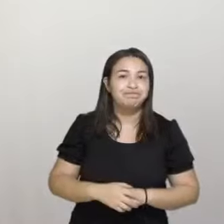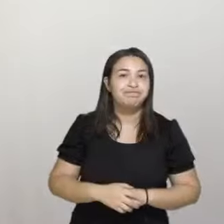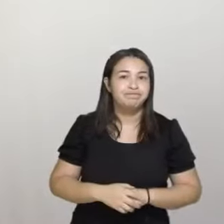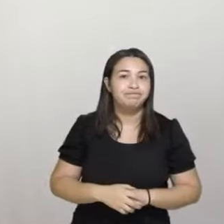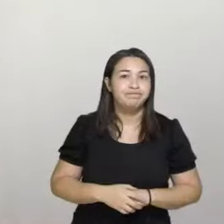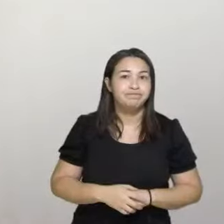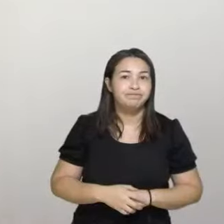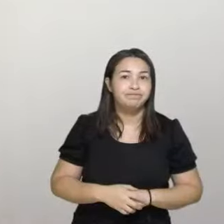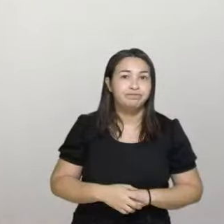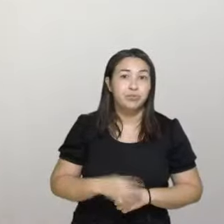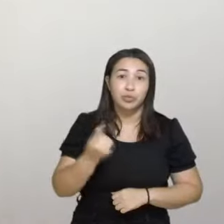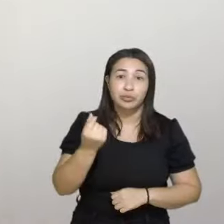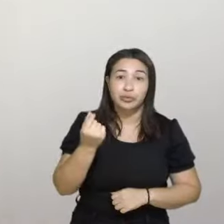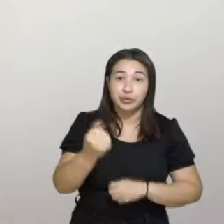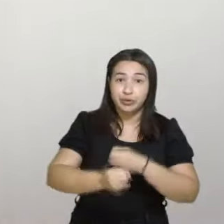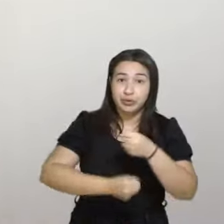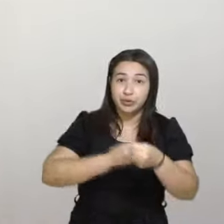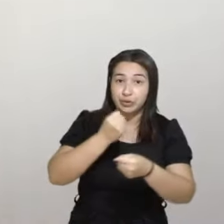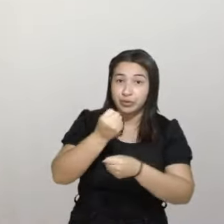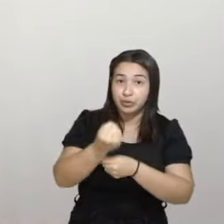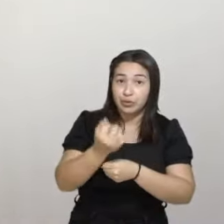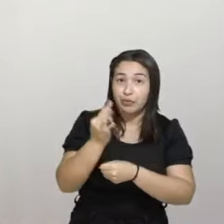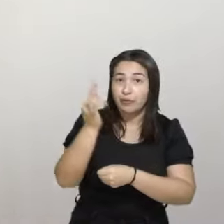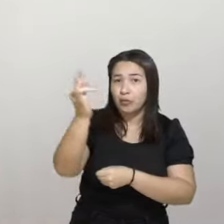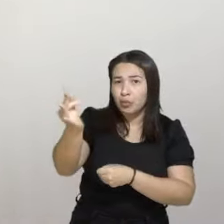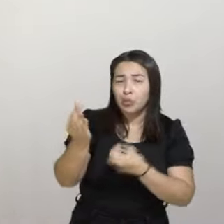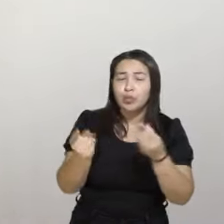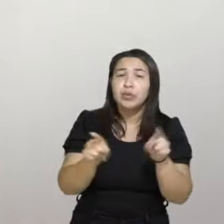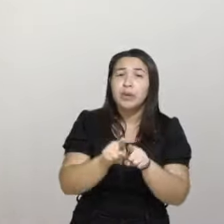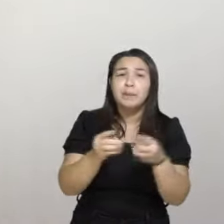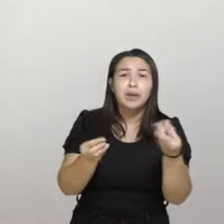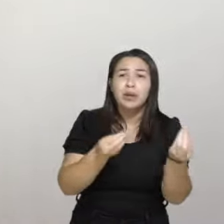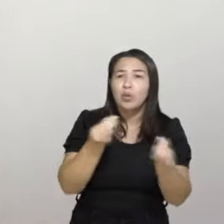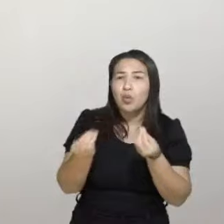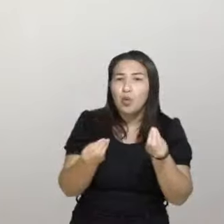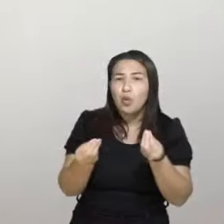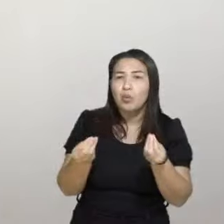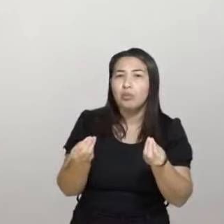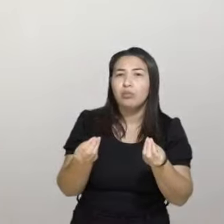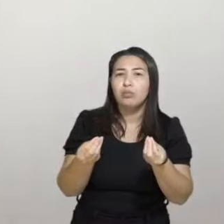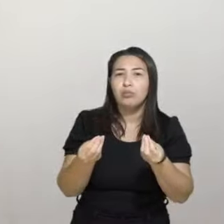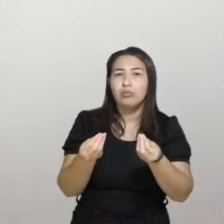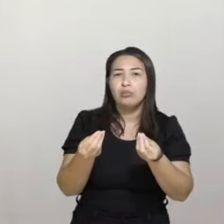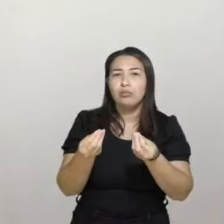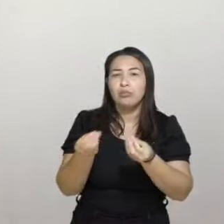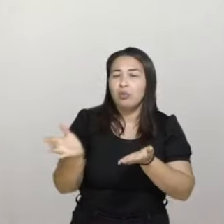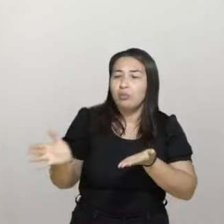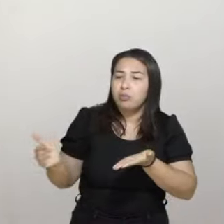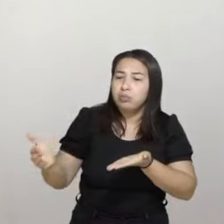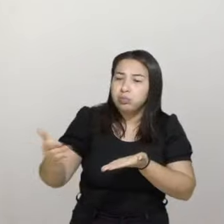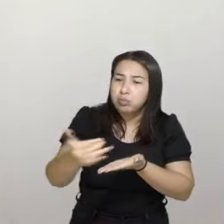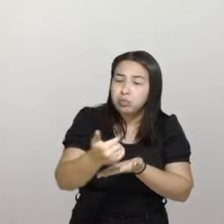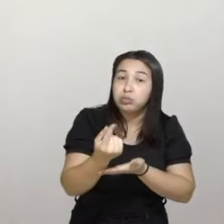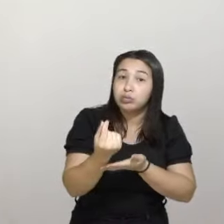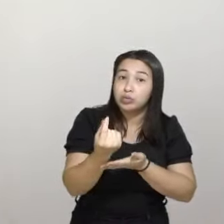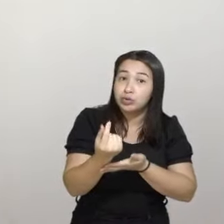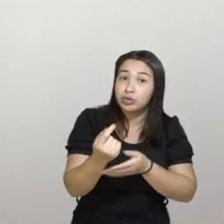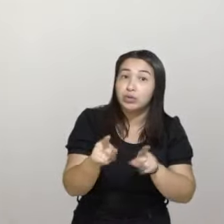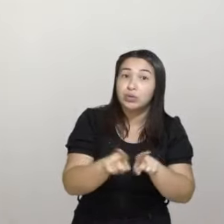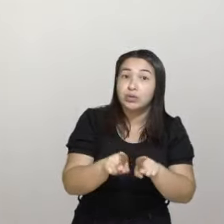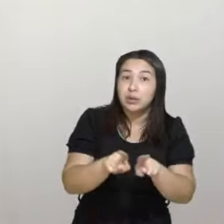previsão orçamentária. Coloca ali em linhas gerais também a previsão, obviamente, de arrecadação e a previsão